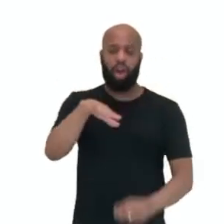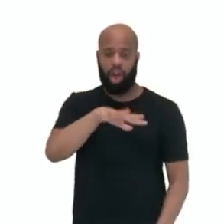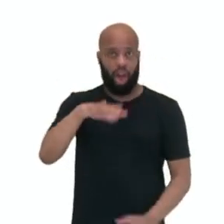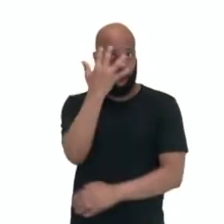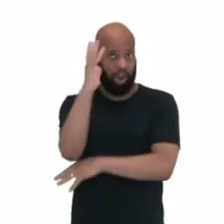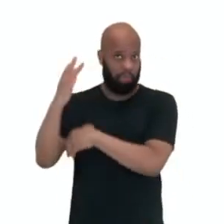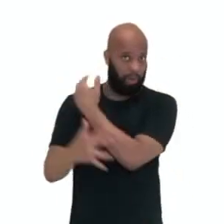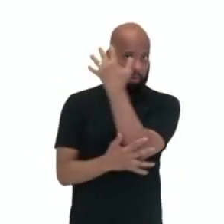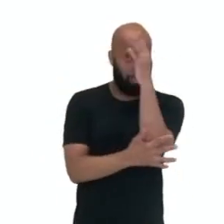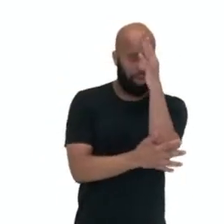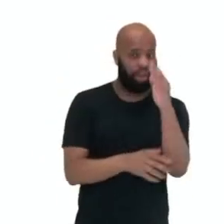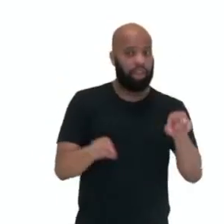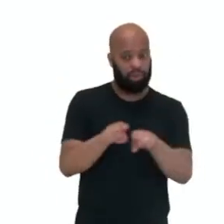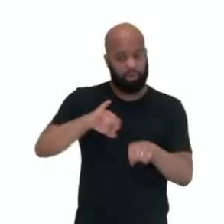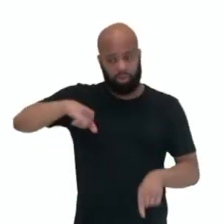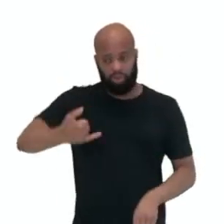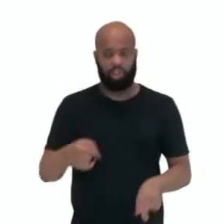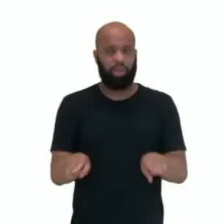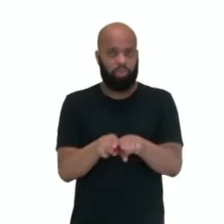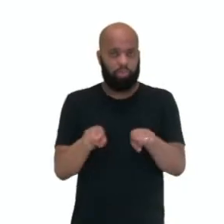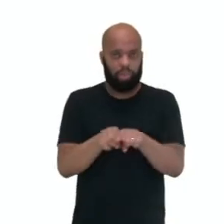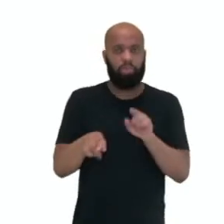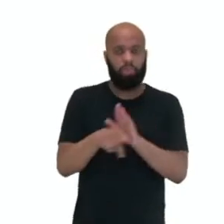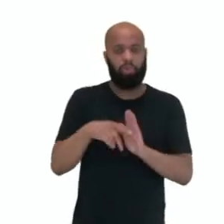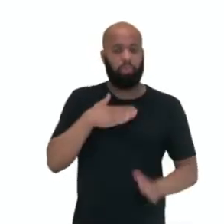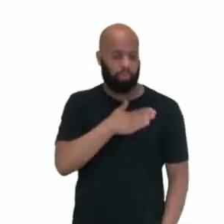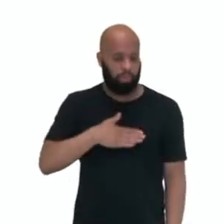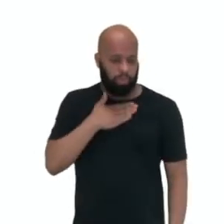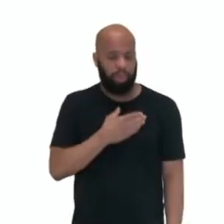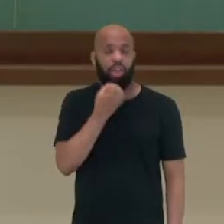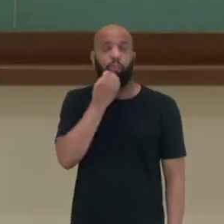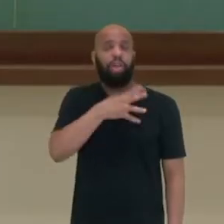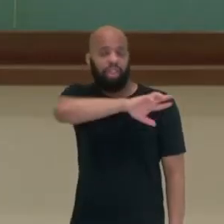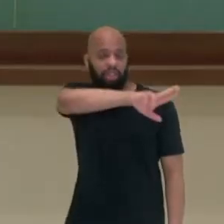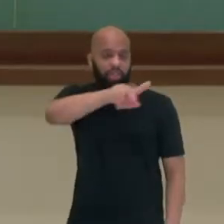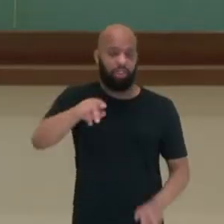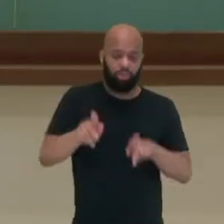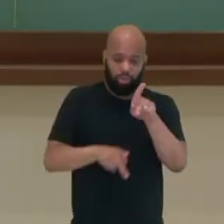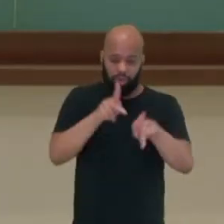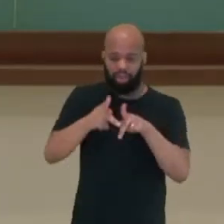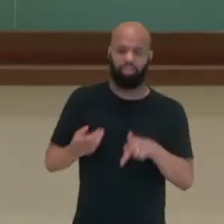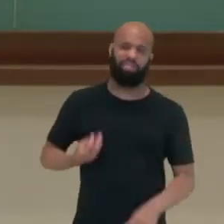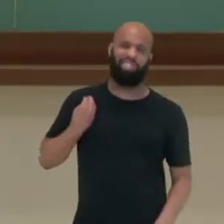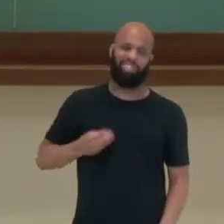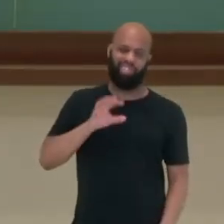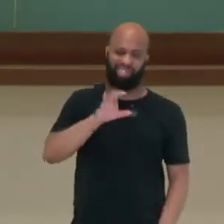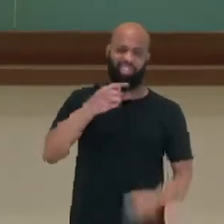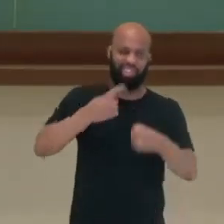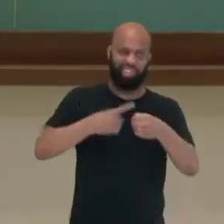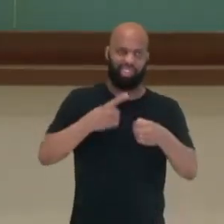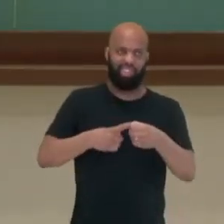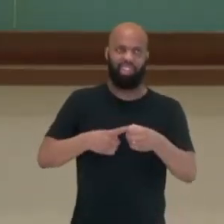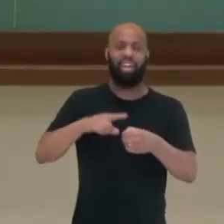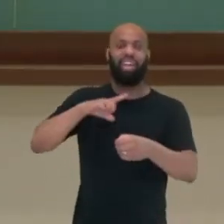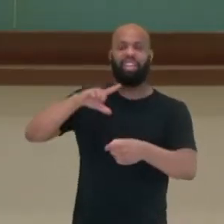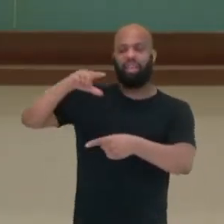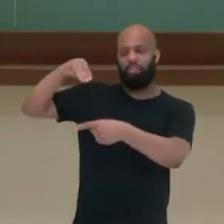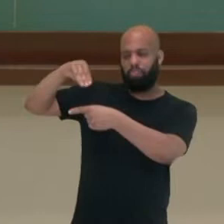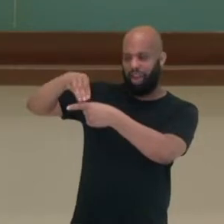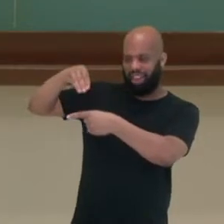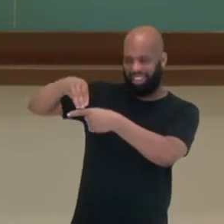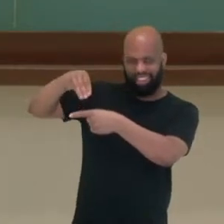por exemplo, para garantir o bem-estar da população em que nela habita. Bom, Maringá, no interior do nosso